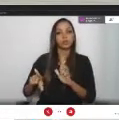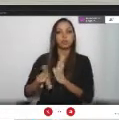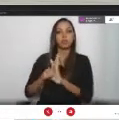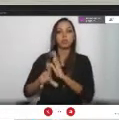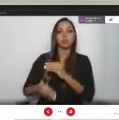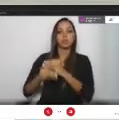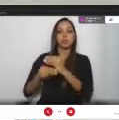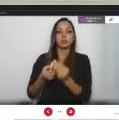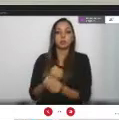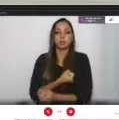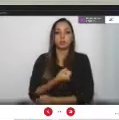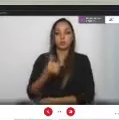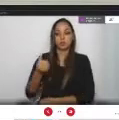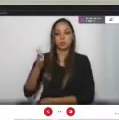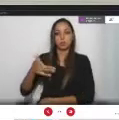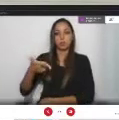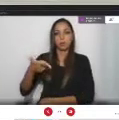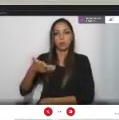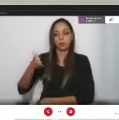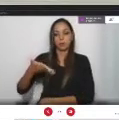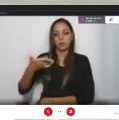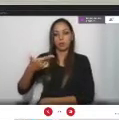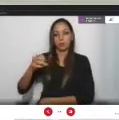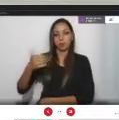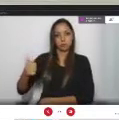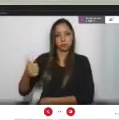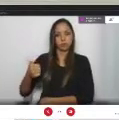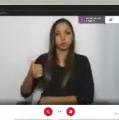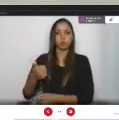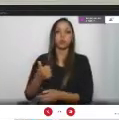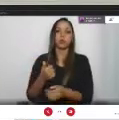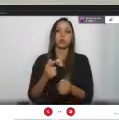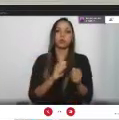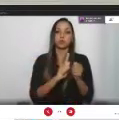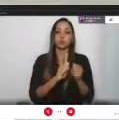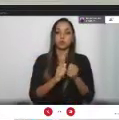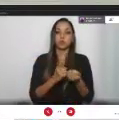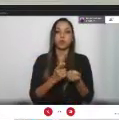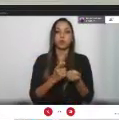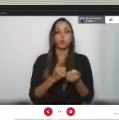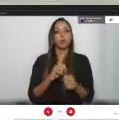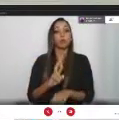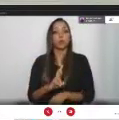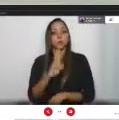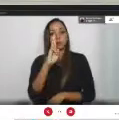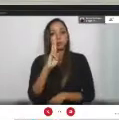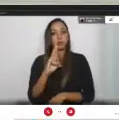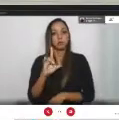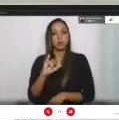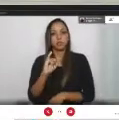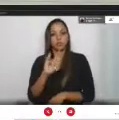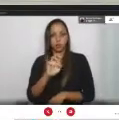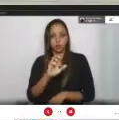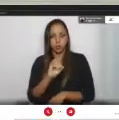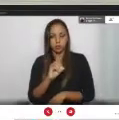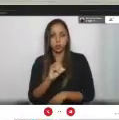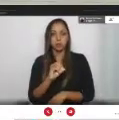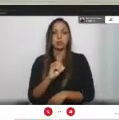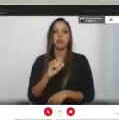06/2021. Gustavo Negócio de Freitas, presidente e relator, Diego Américo, primeiro secretário, Léo Lima, segundo